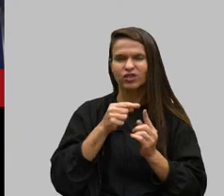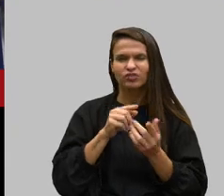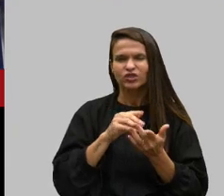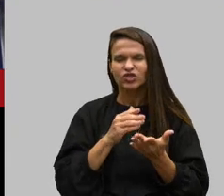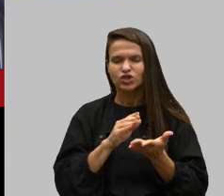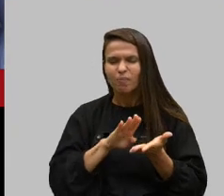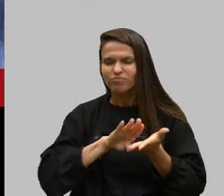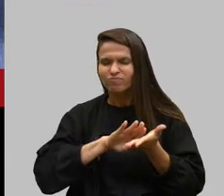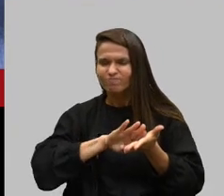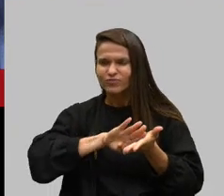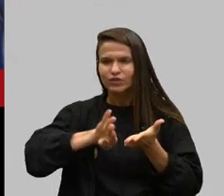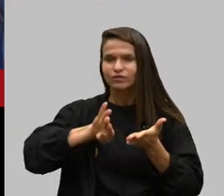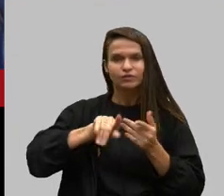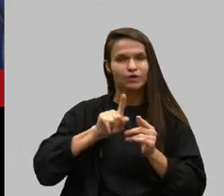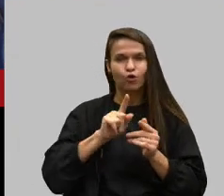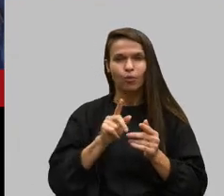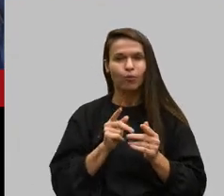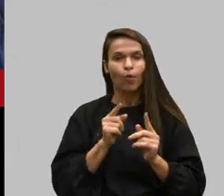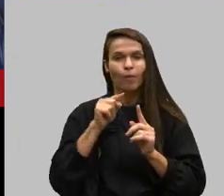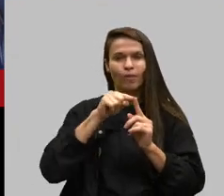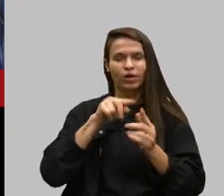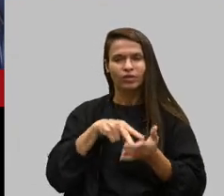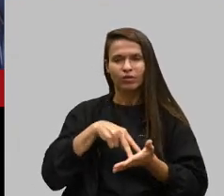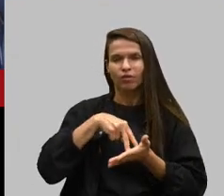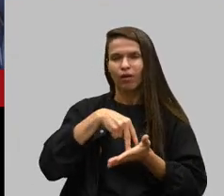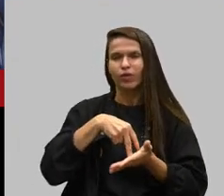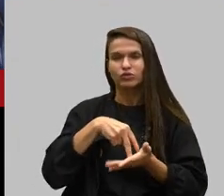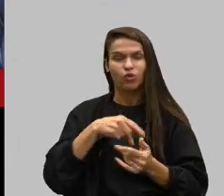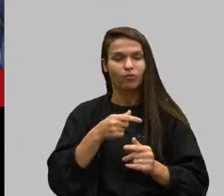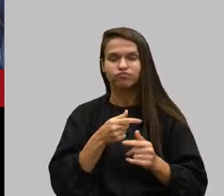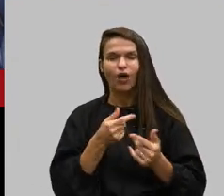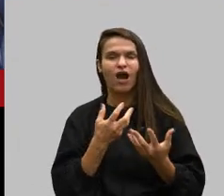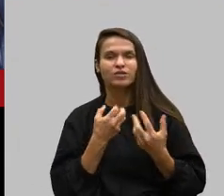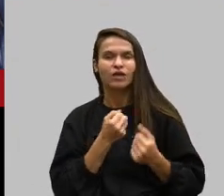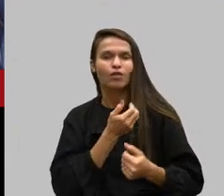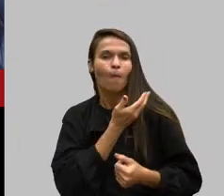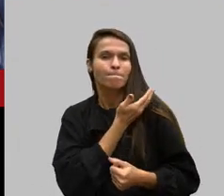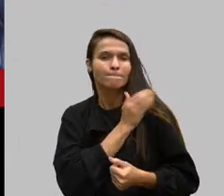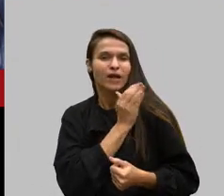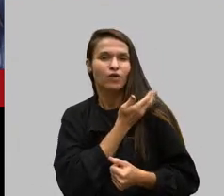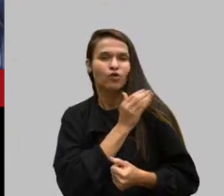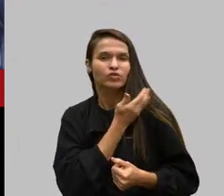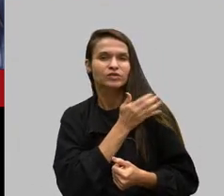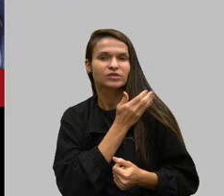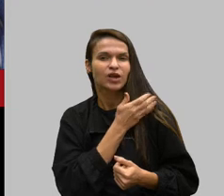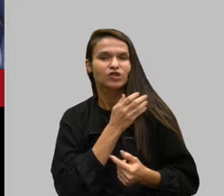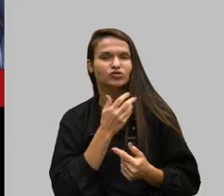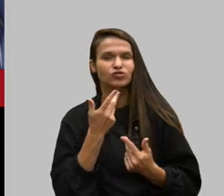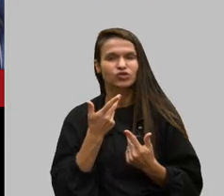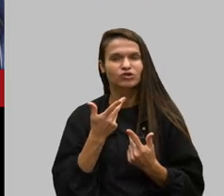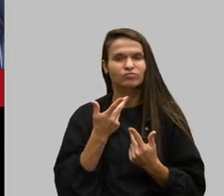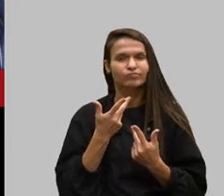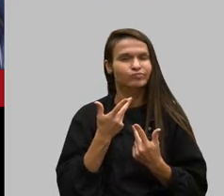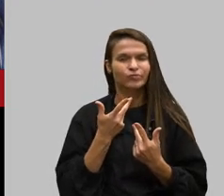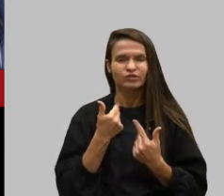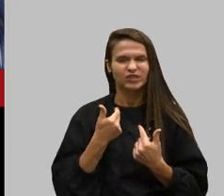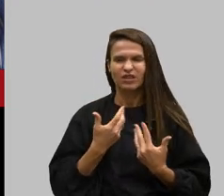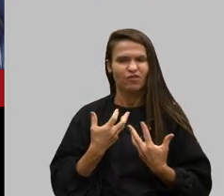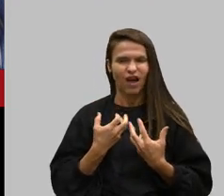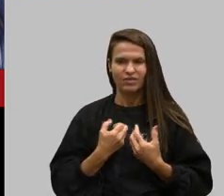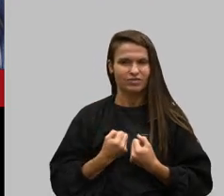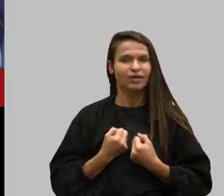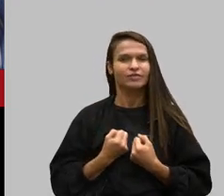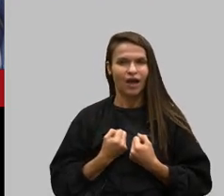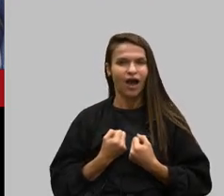propósito firme não deixa que o preconceito atinja e tenho certeza que nisso não não não irá te abater